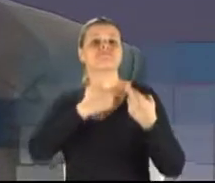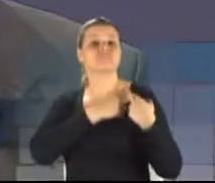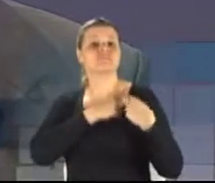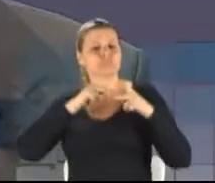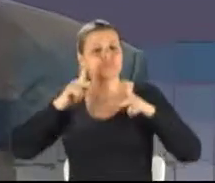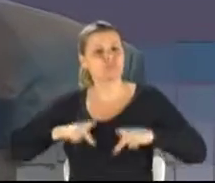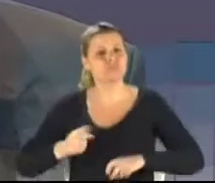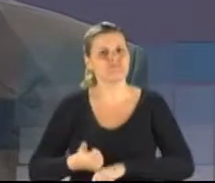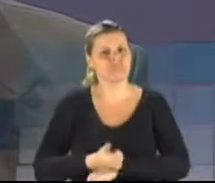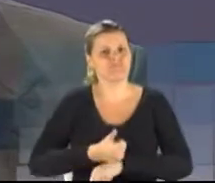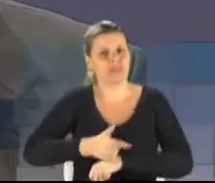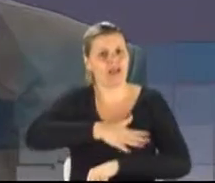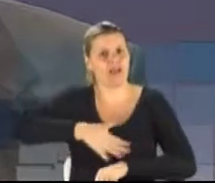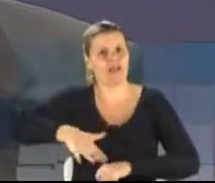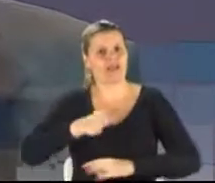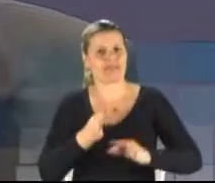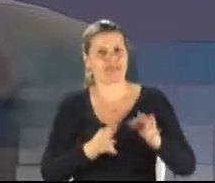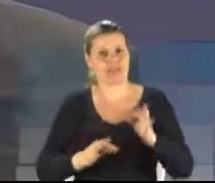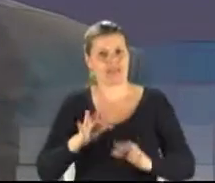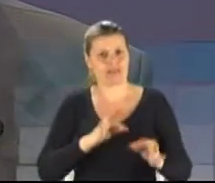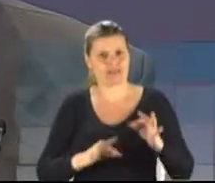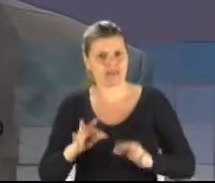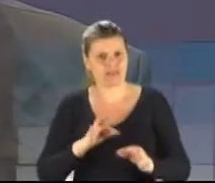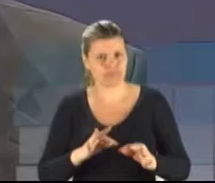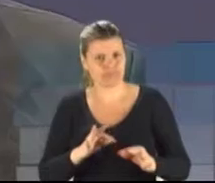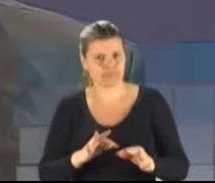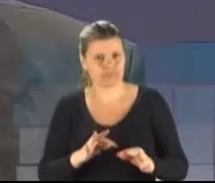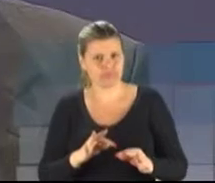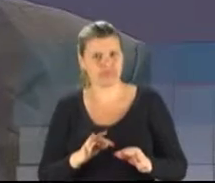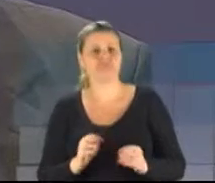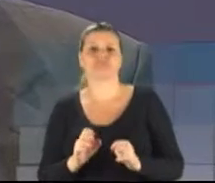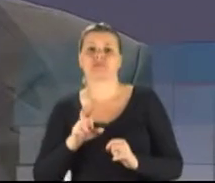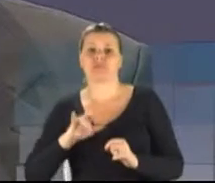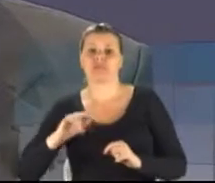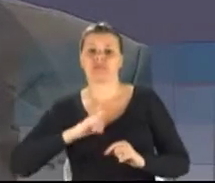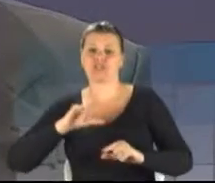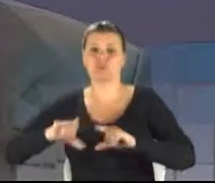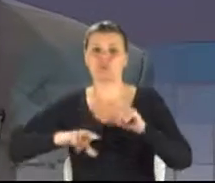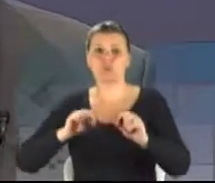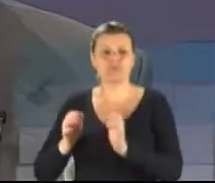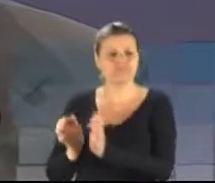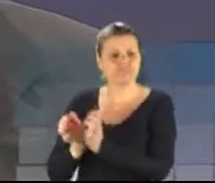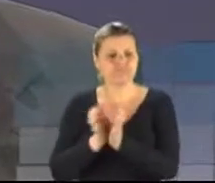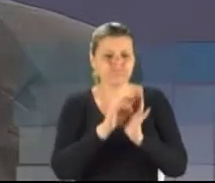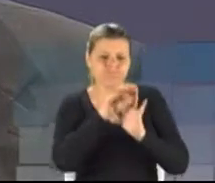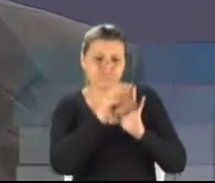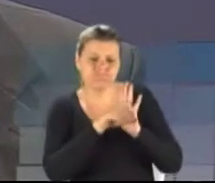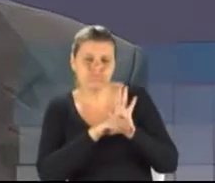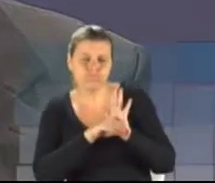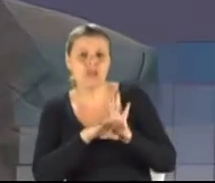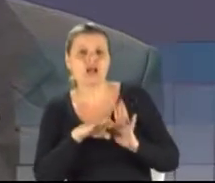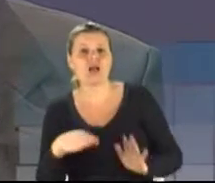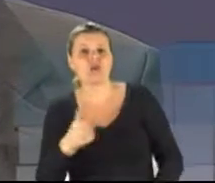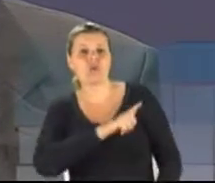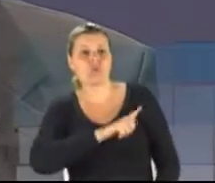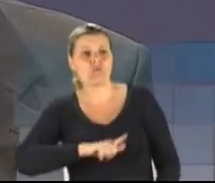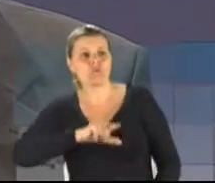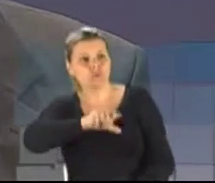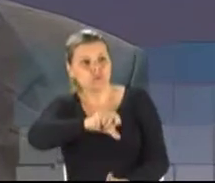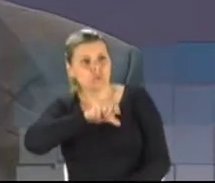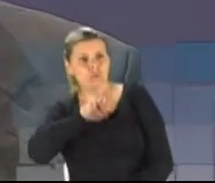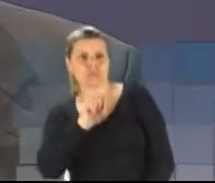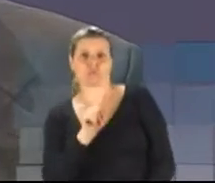serão escolhidas entre seus pares por lista sexla ou tripla e o governador então Vai eleger um